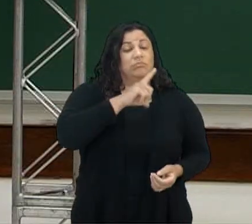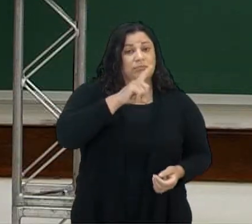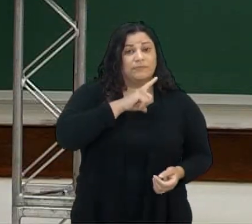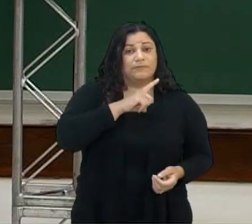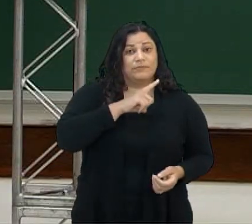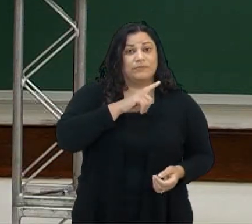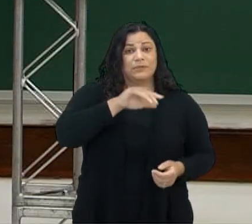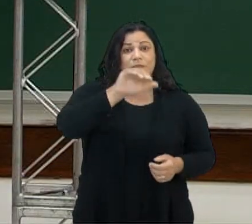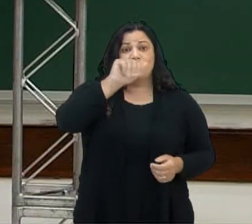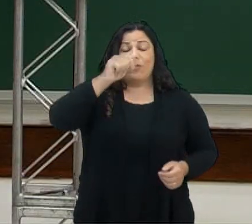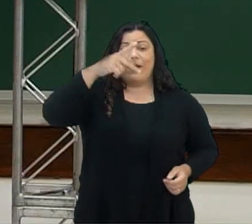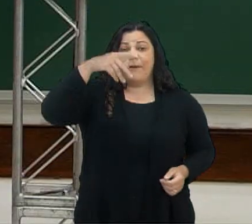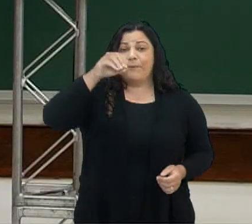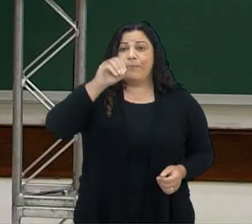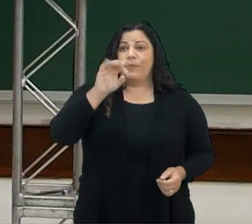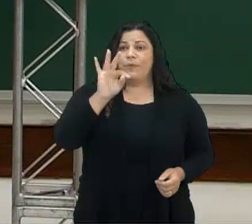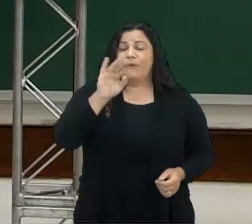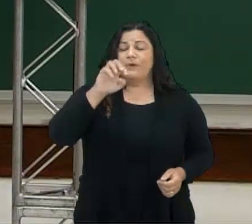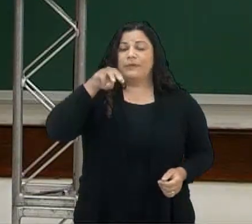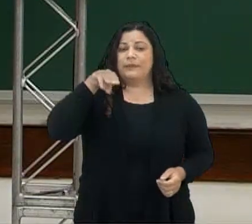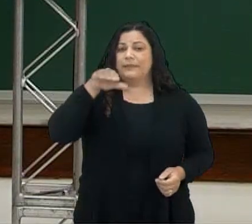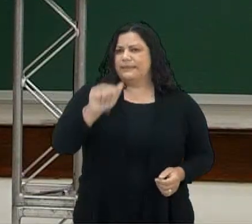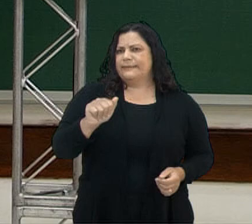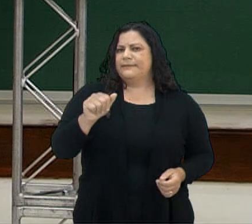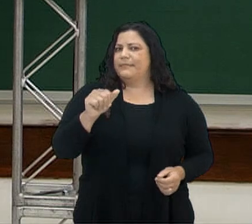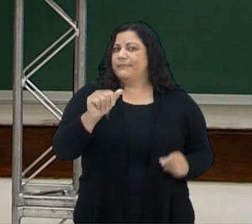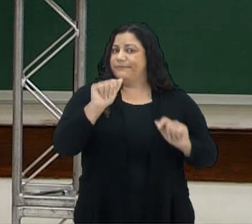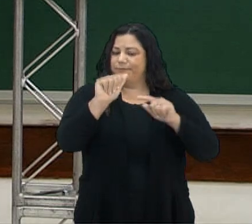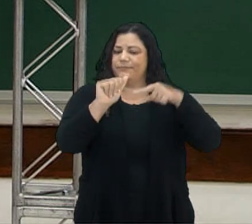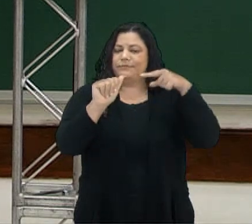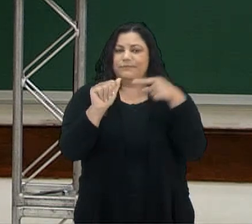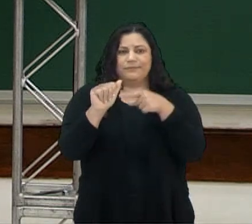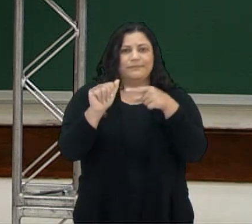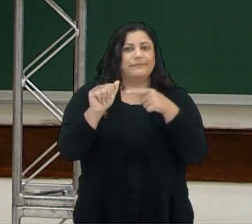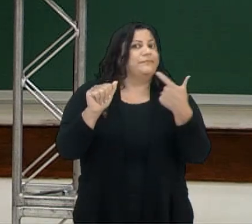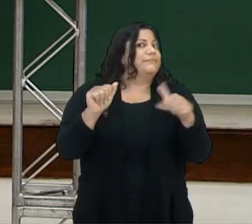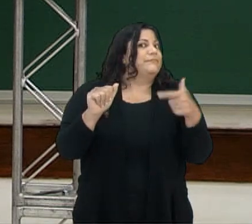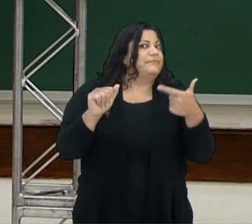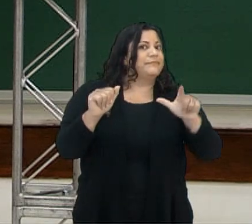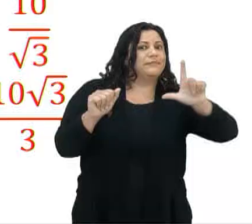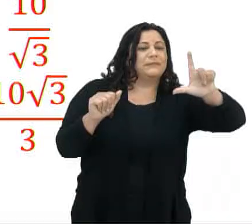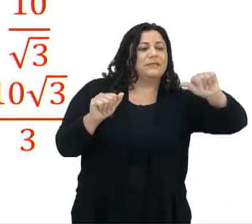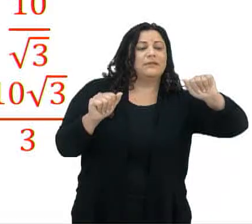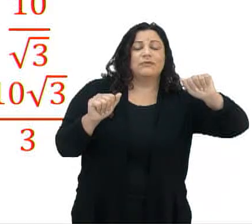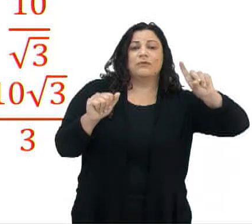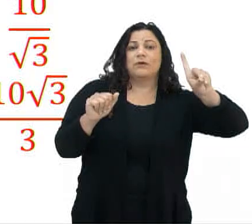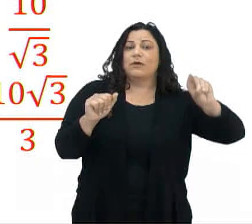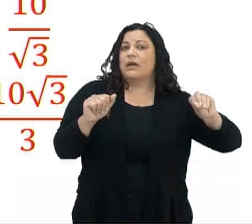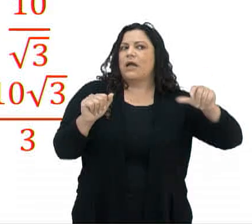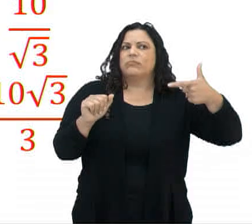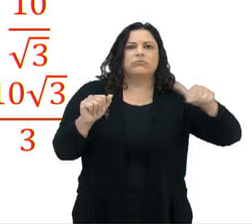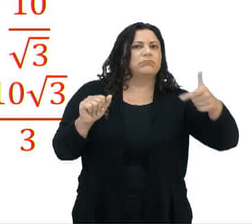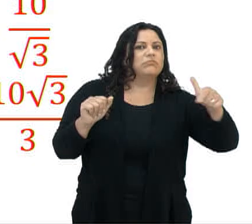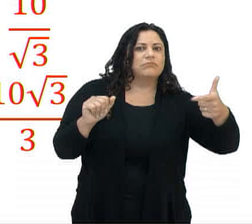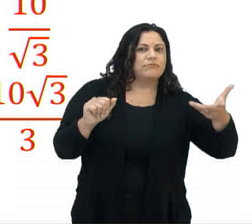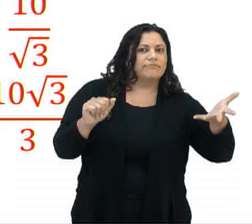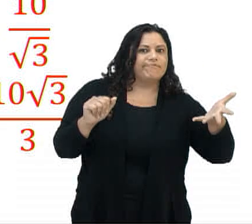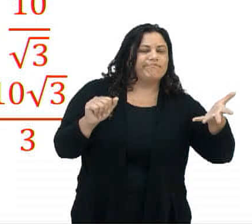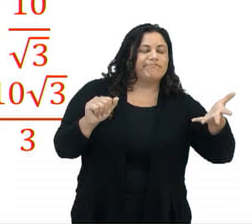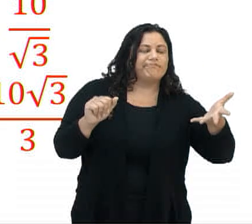o apótema, mas eu não tenho o tamanho do lado, tá? Então, o triângulo vai ficar assim,